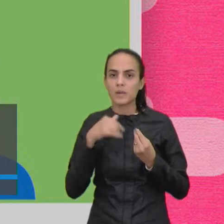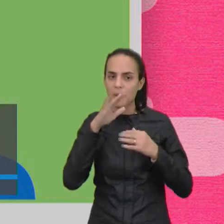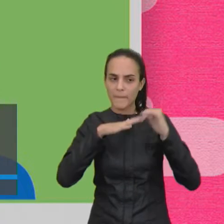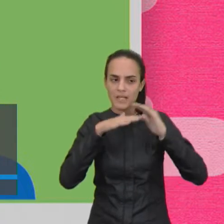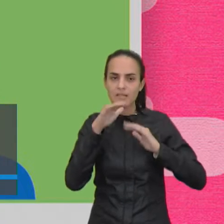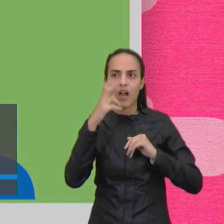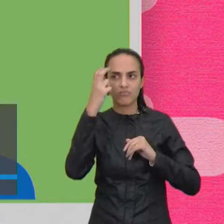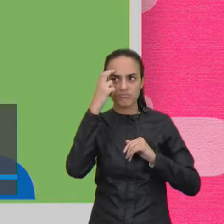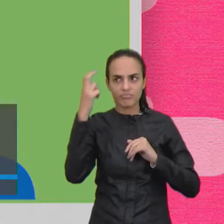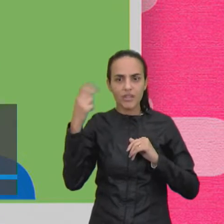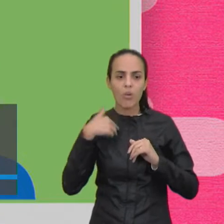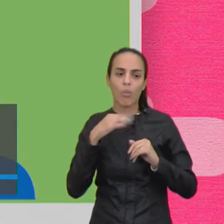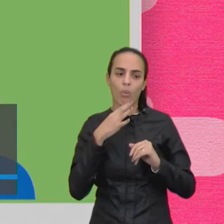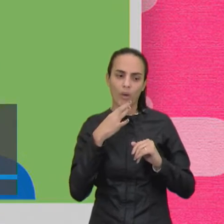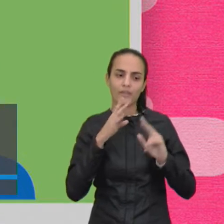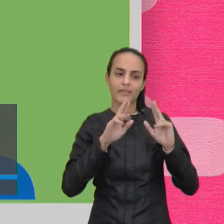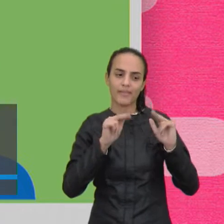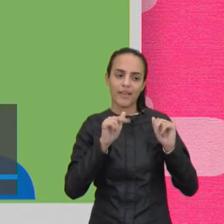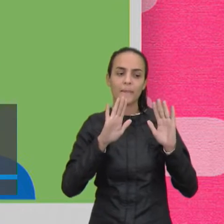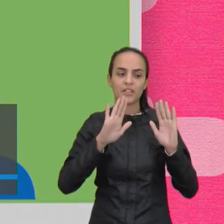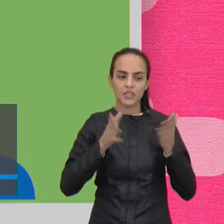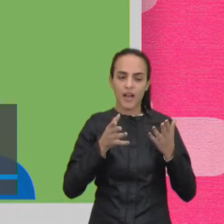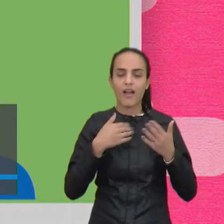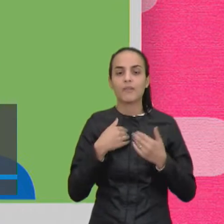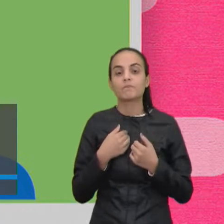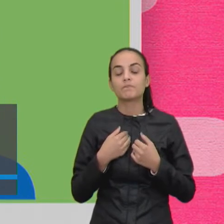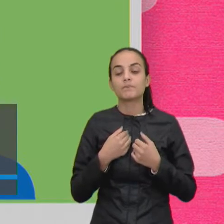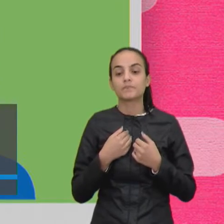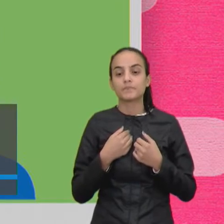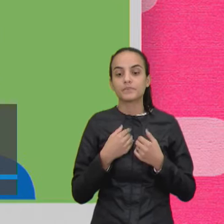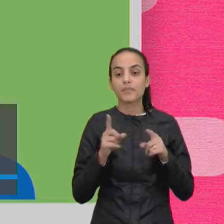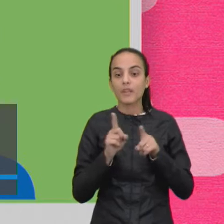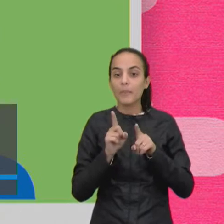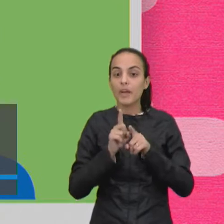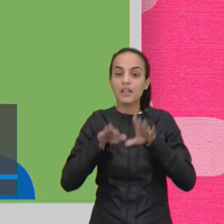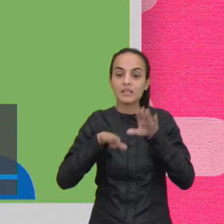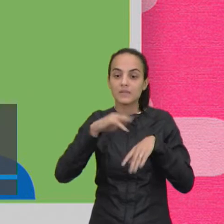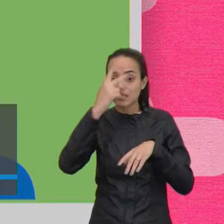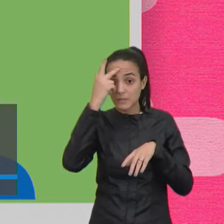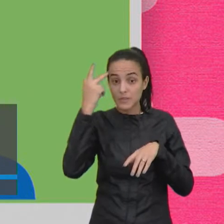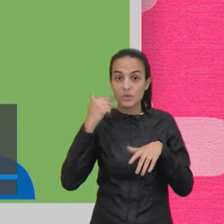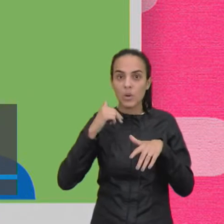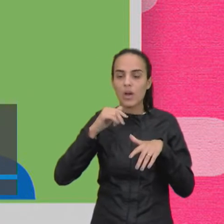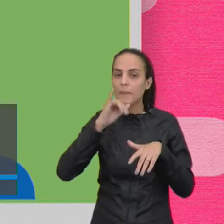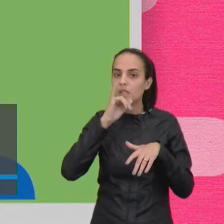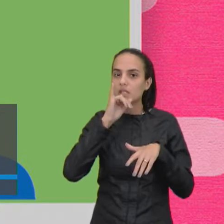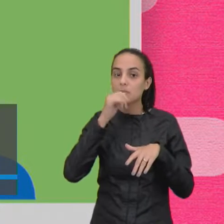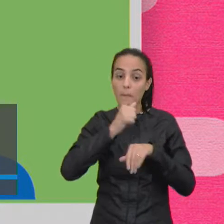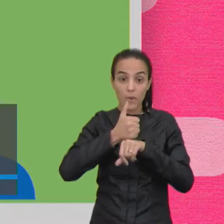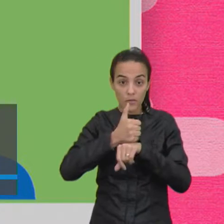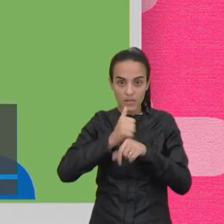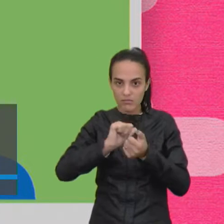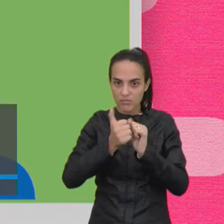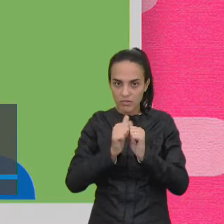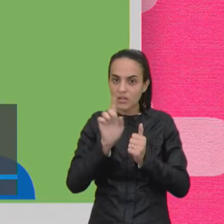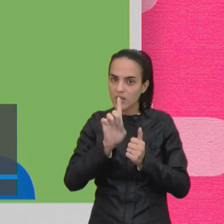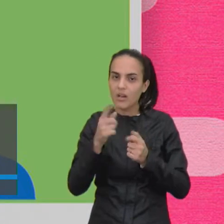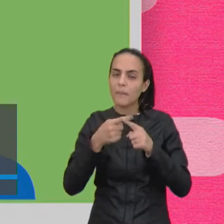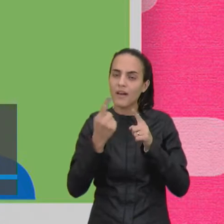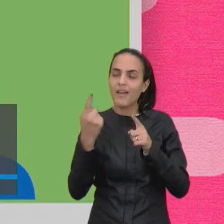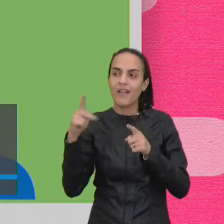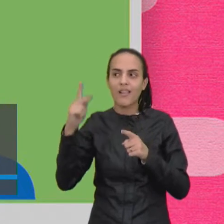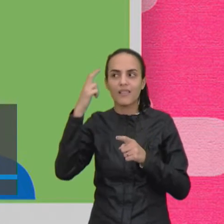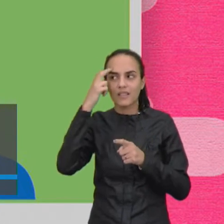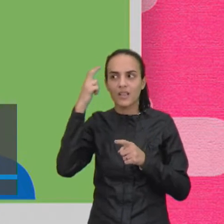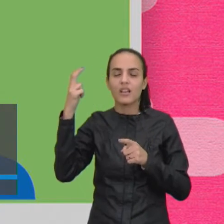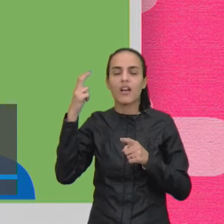domínio no que ela está falando. E, assim, às vezes a pessoa não é um esportista, mas ela entende bastante, ela